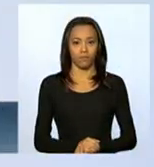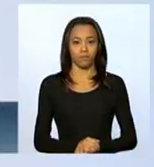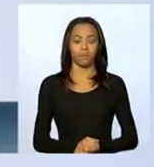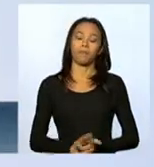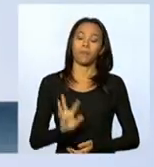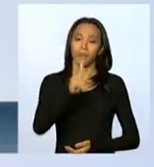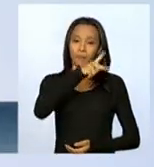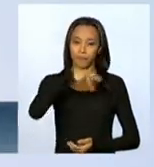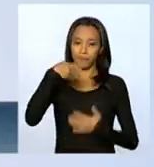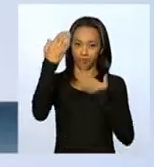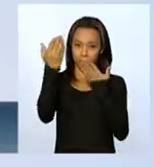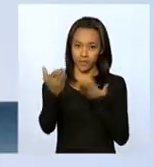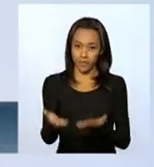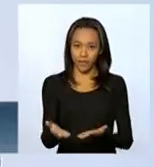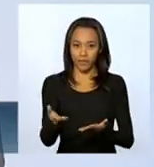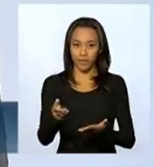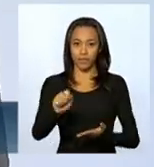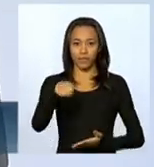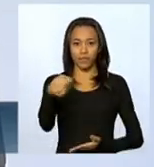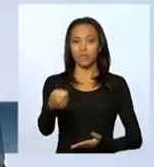Presidenta Dilma Rousseff,